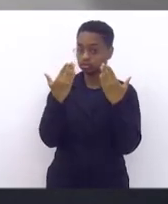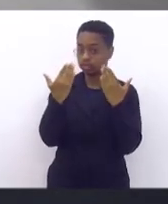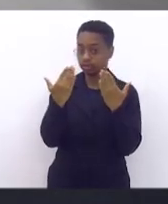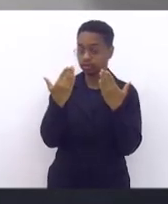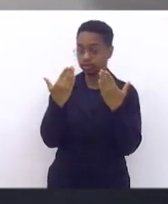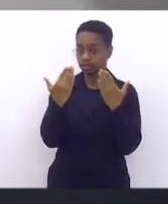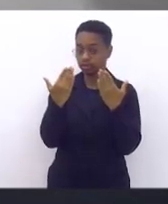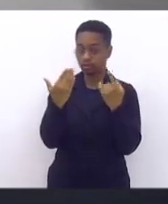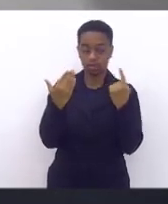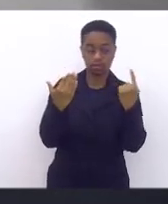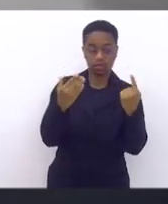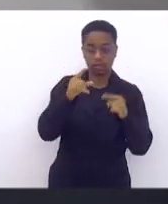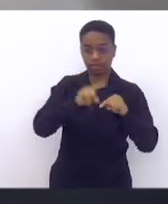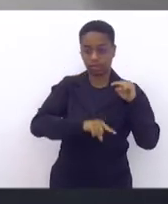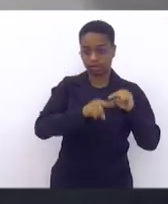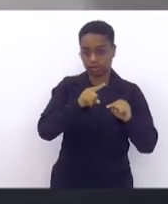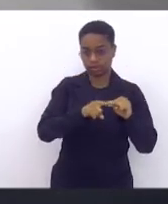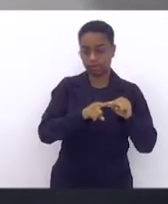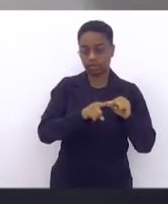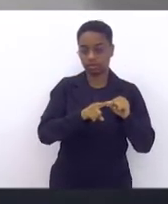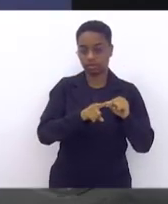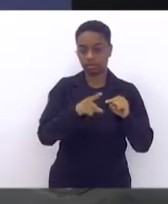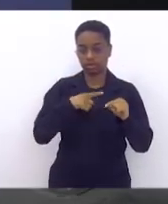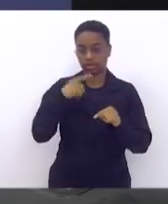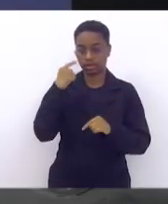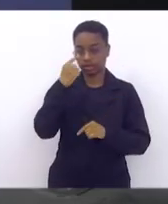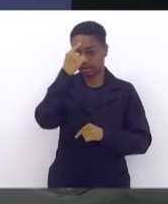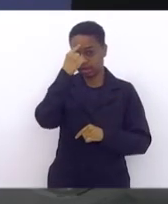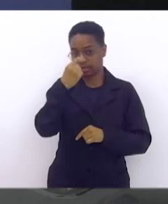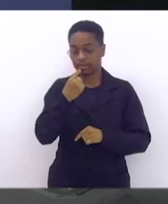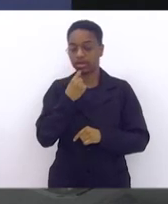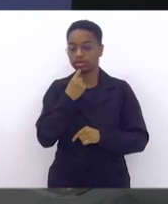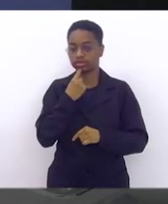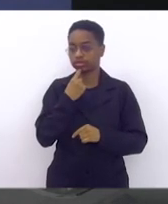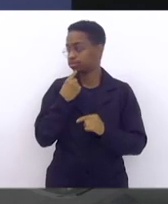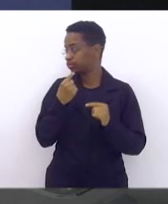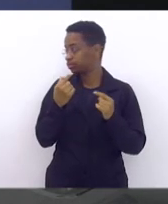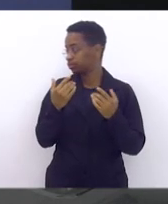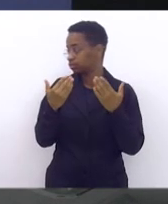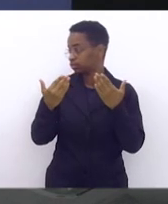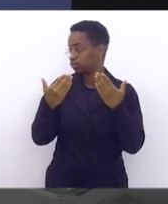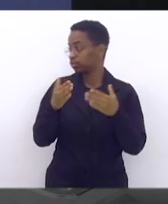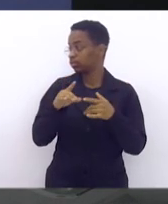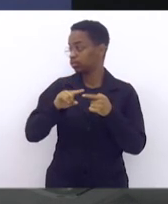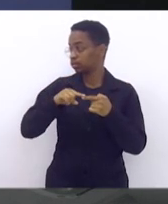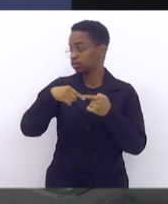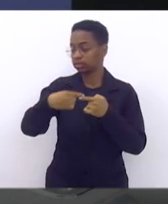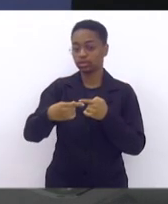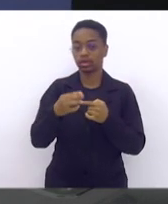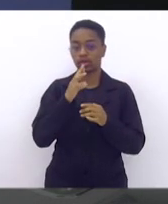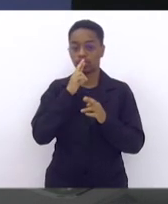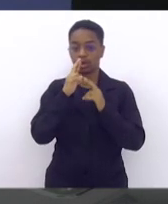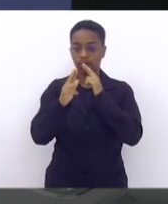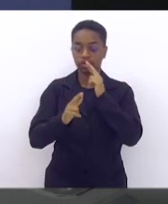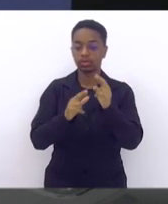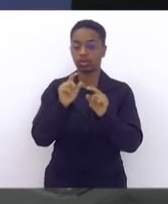com o material, com a imagem questionada. Aí, sim, o resultado disso